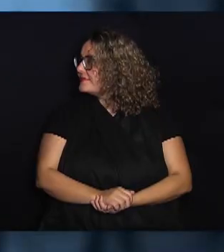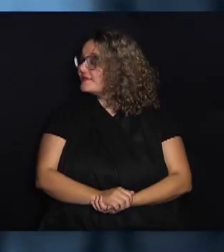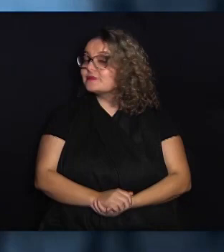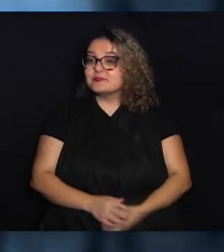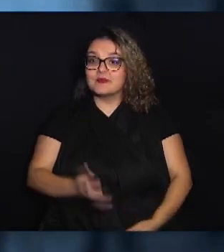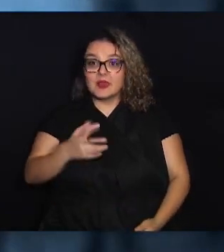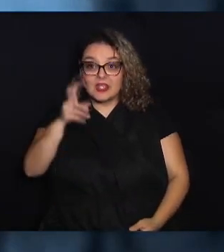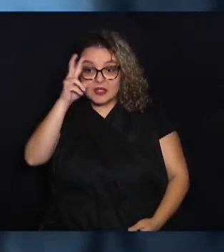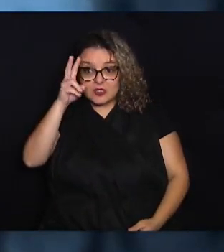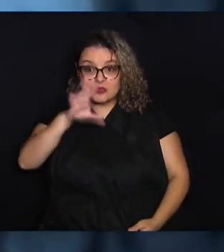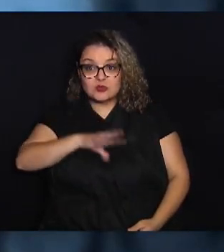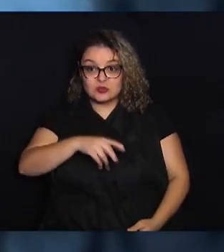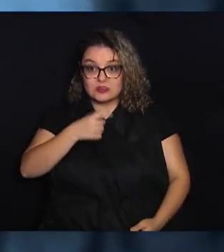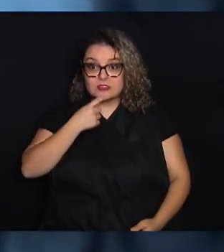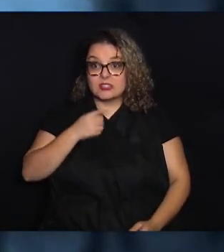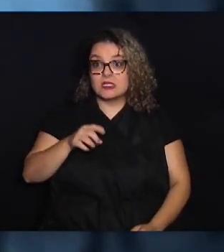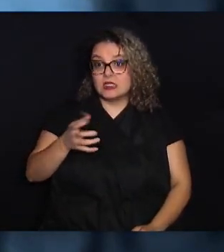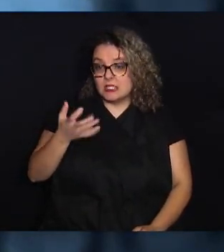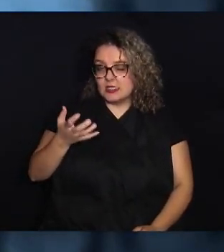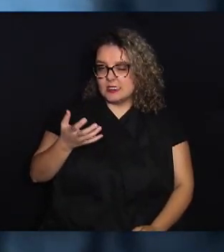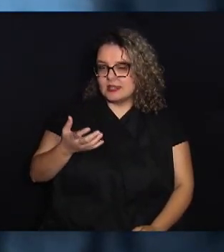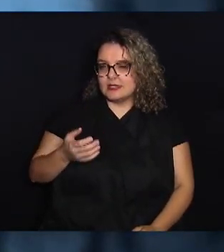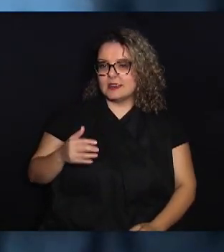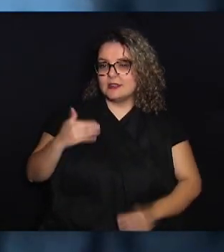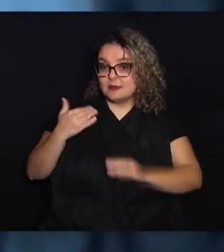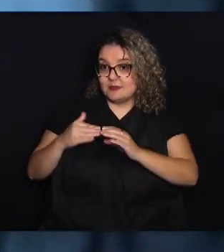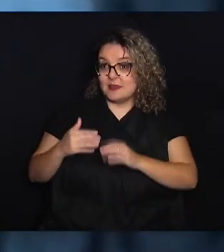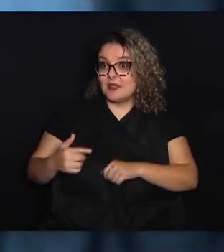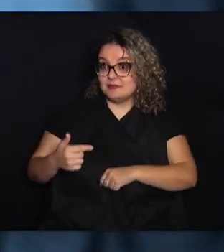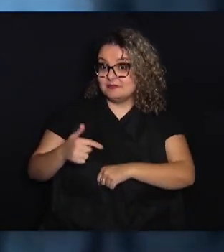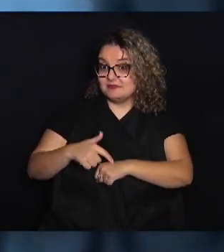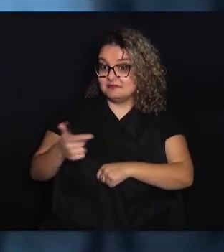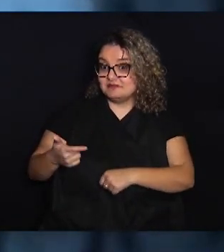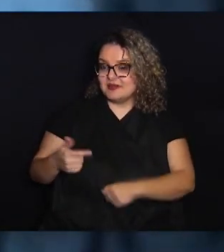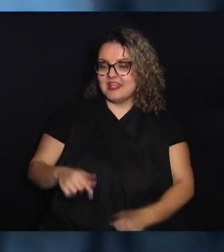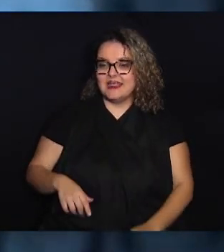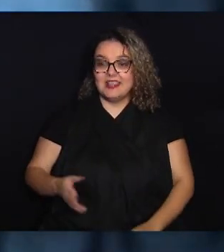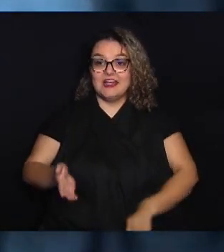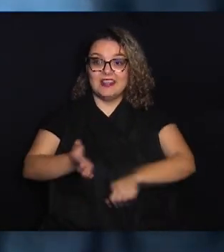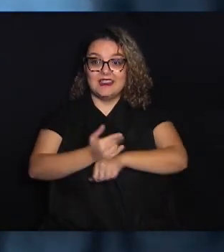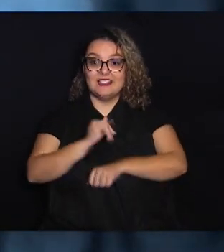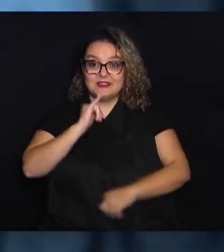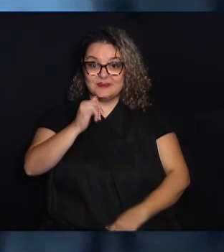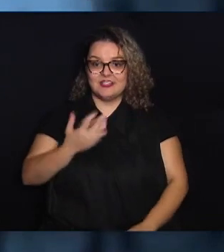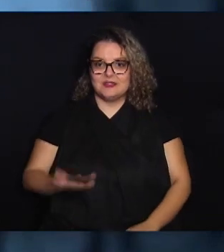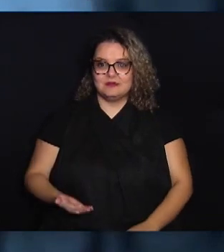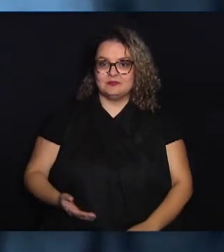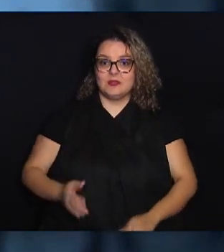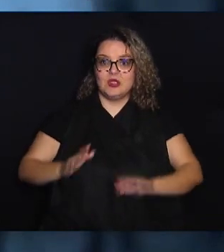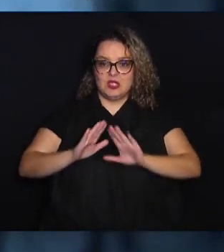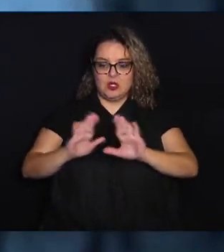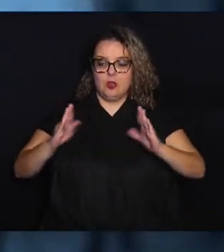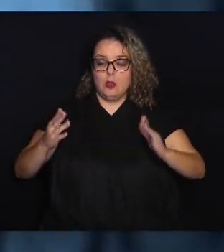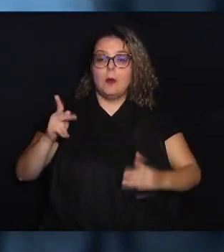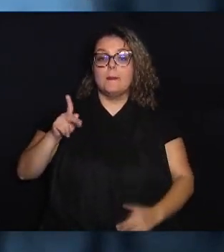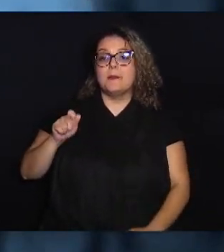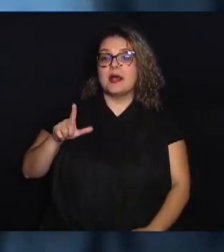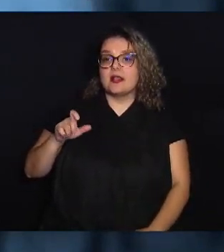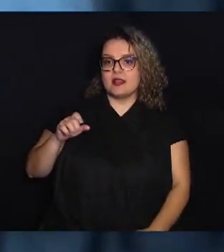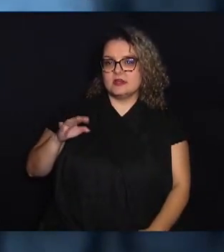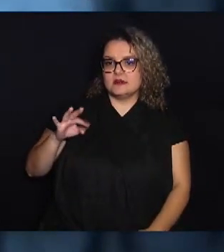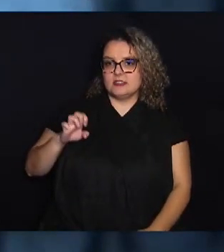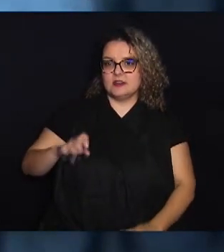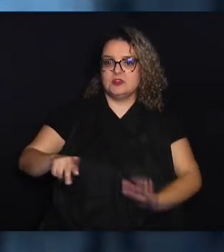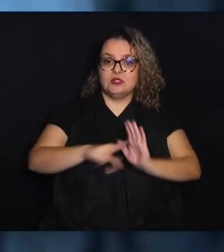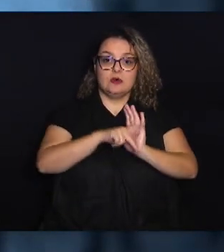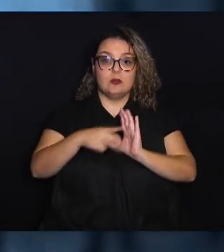uma história aqui de Campinas e quero que você marque nos comentários se você soube quem é a pessoa antes de eu te contar o nome. Esse palacete aqui, ele pertenceu